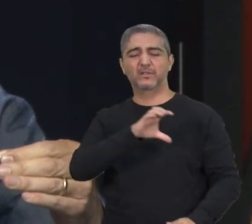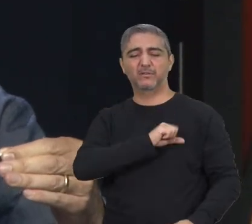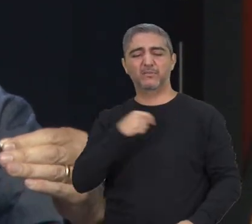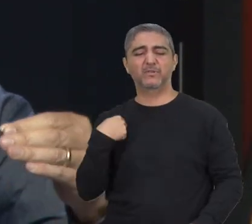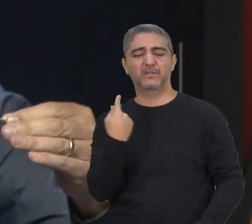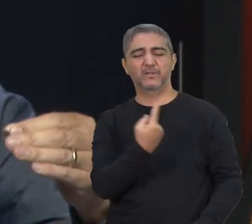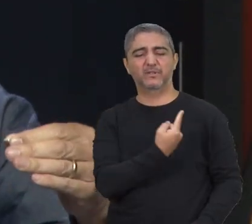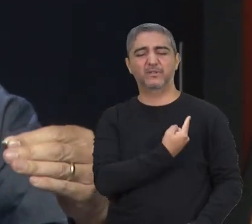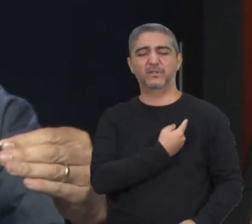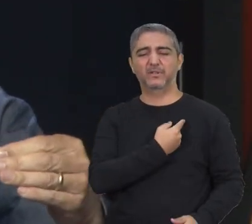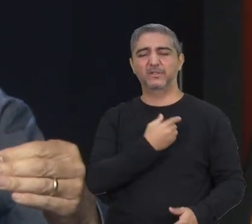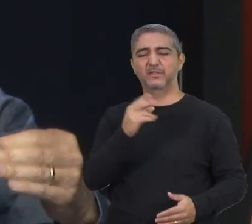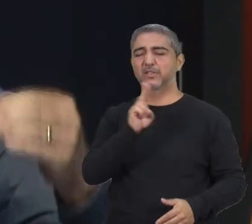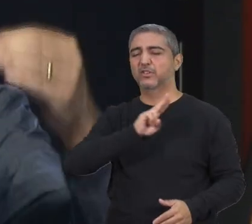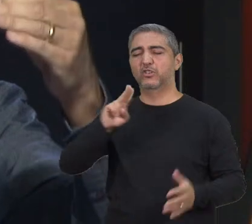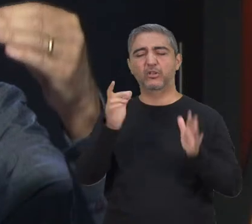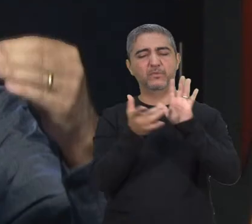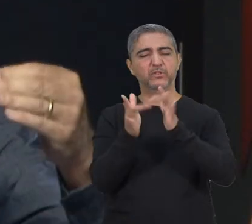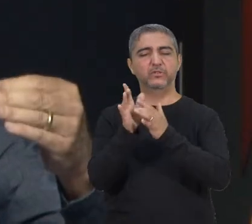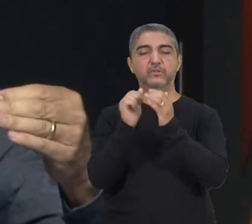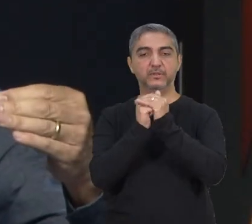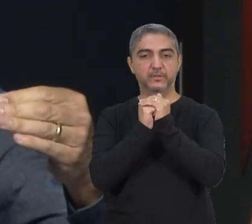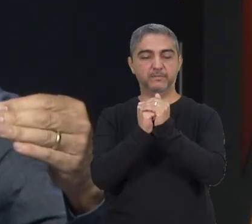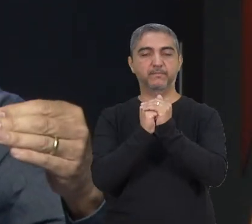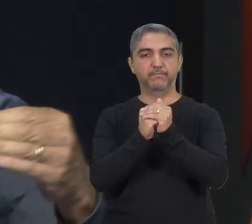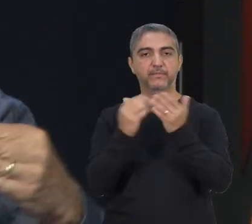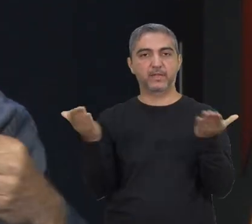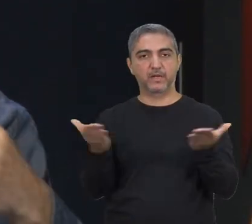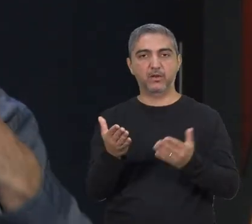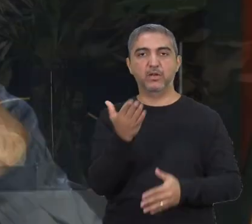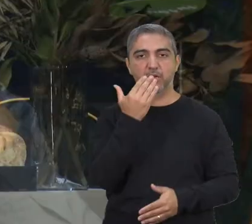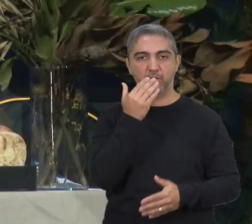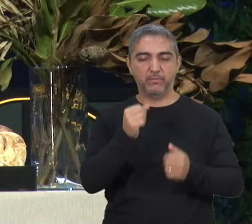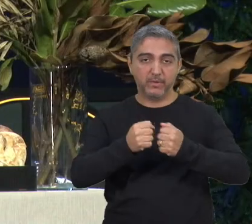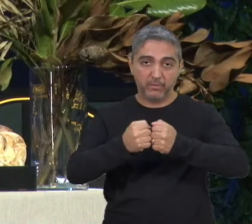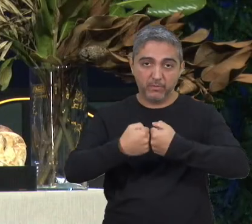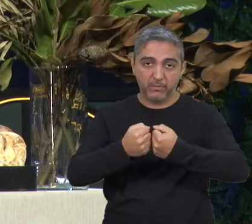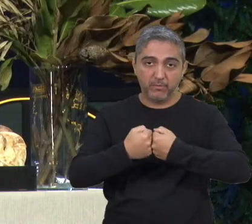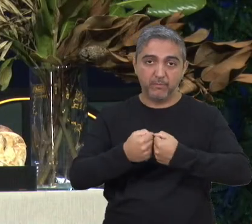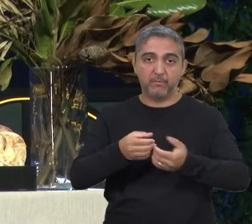Jesus. Amém. Vamos comer o pão e beber o cálice.